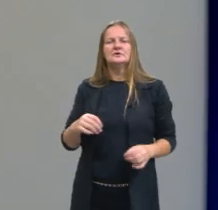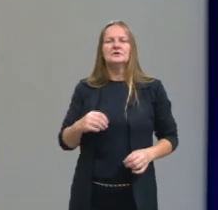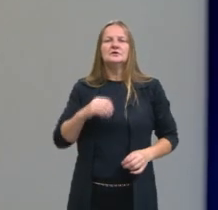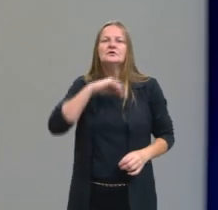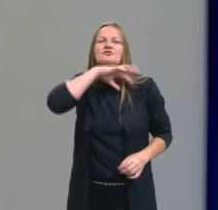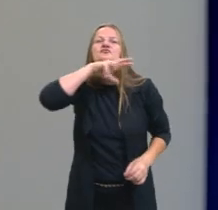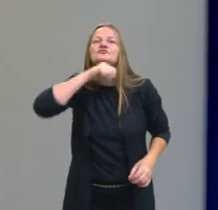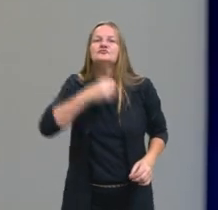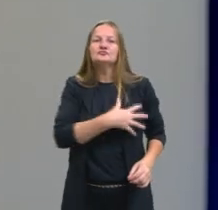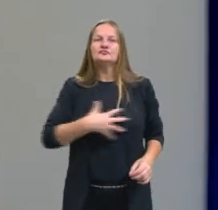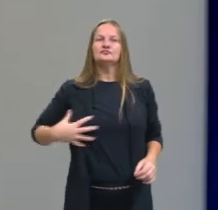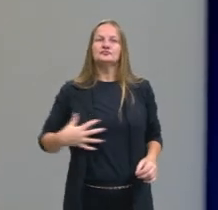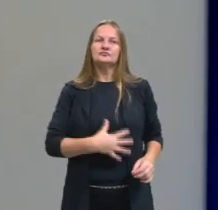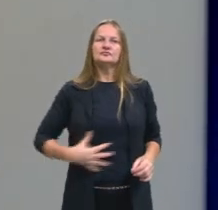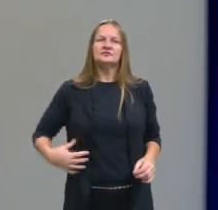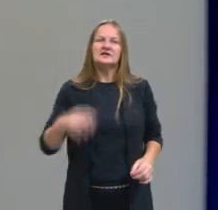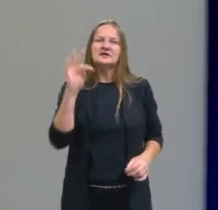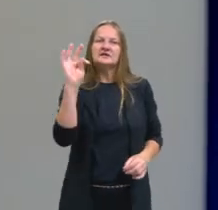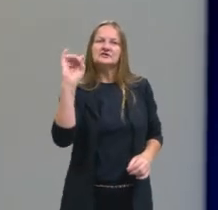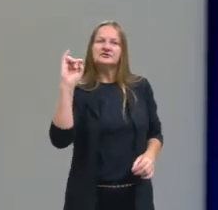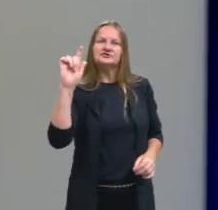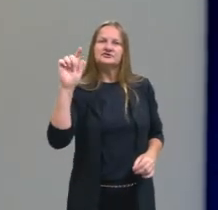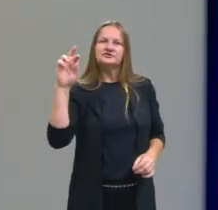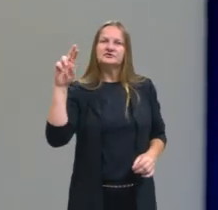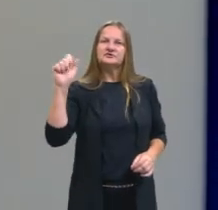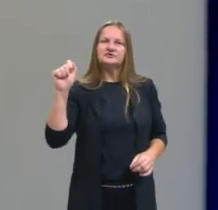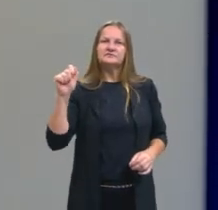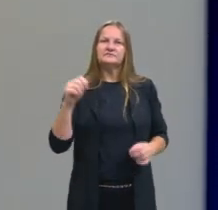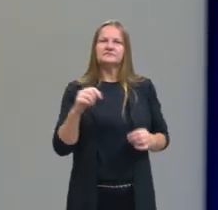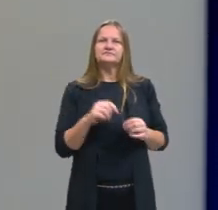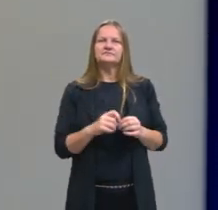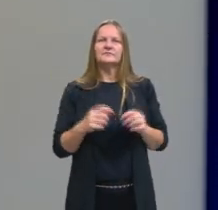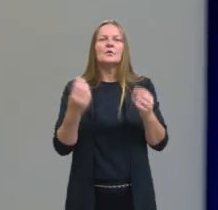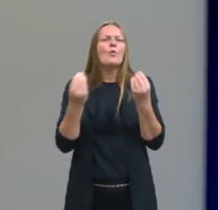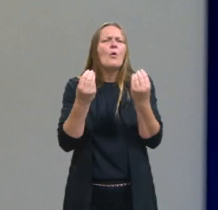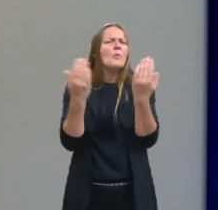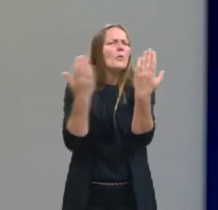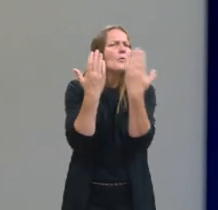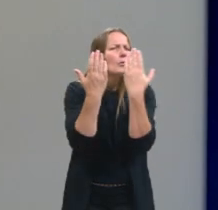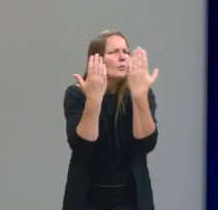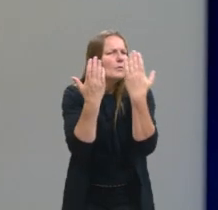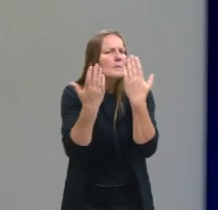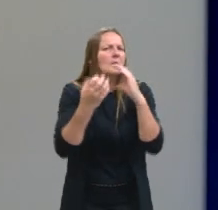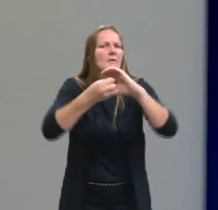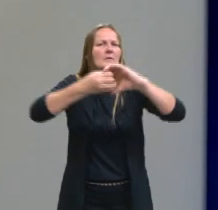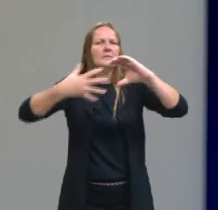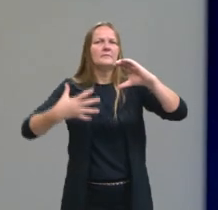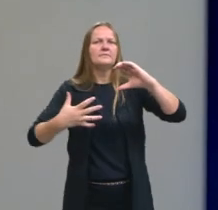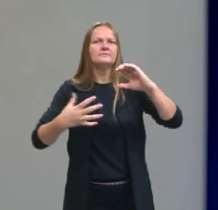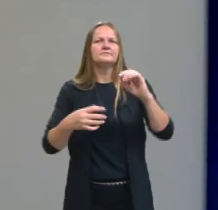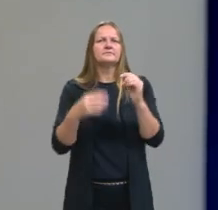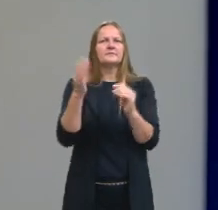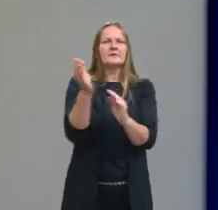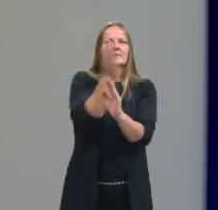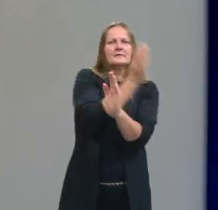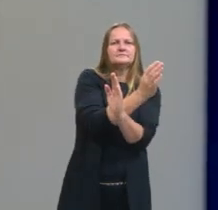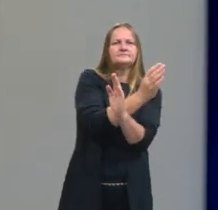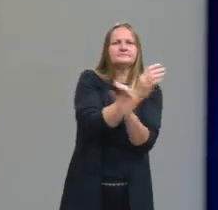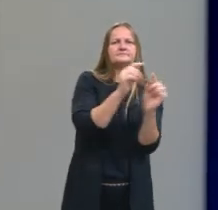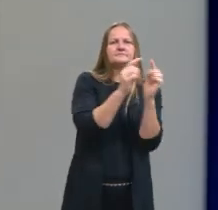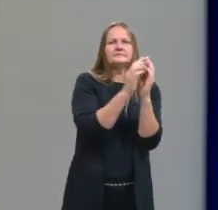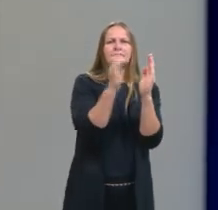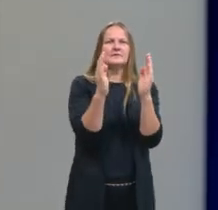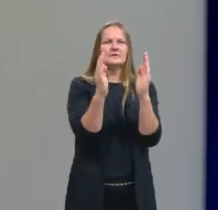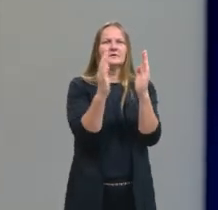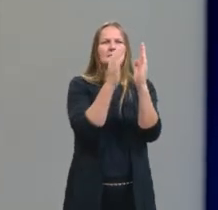tigre quem está aqui bom então a panthera Leo ela é mais